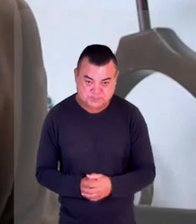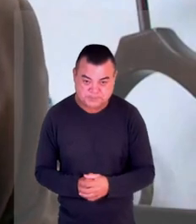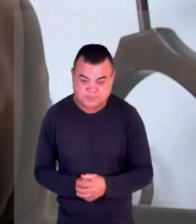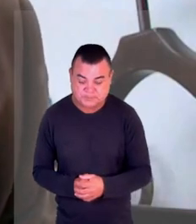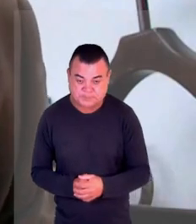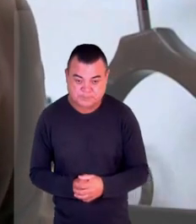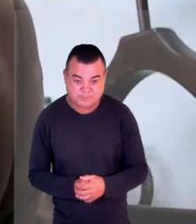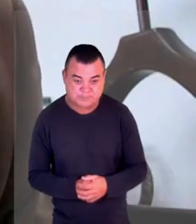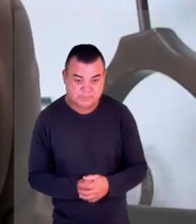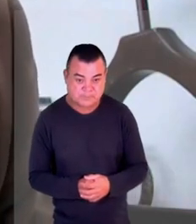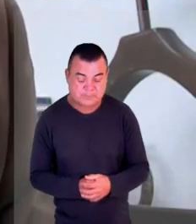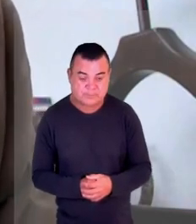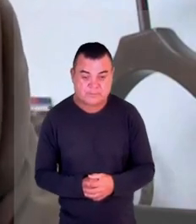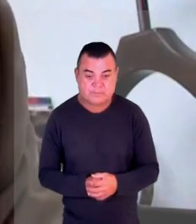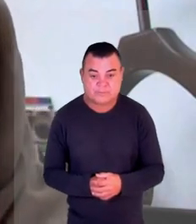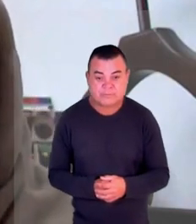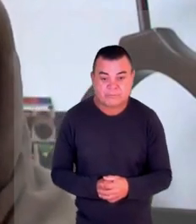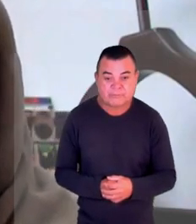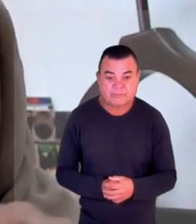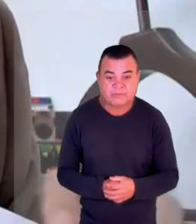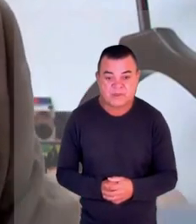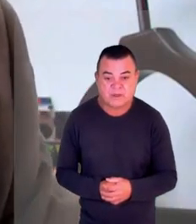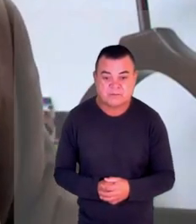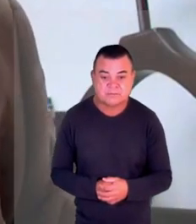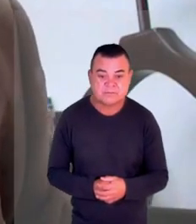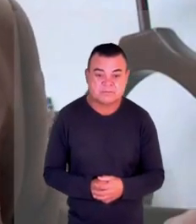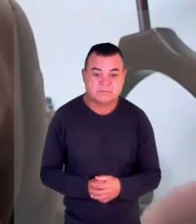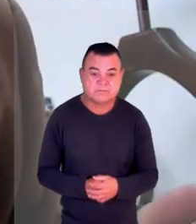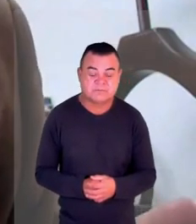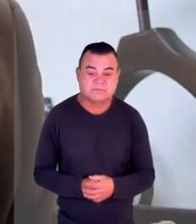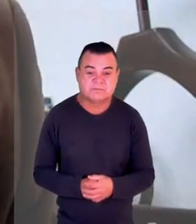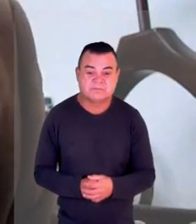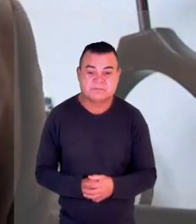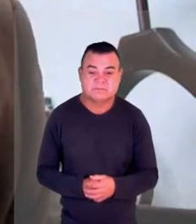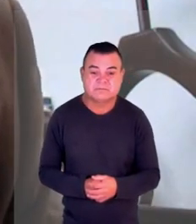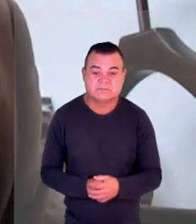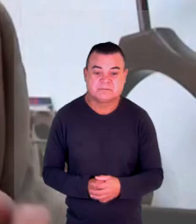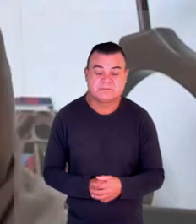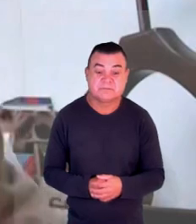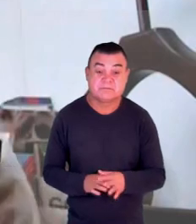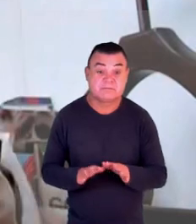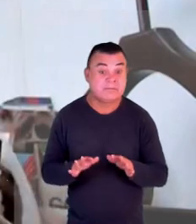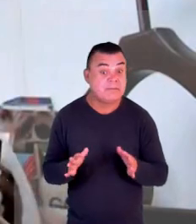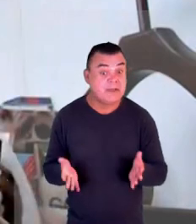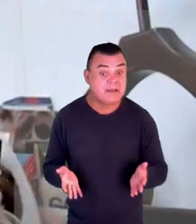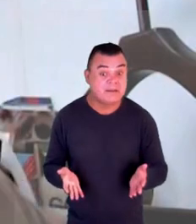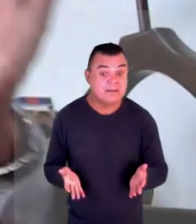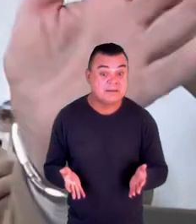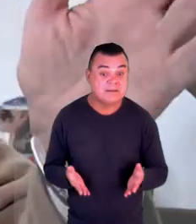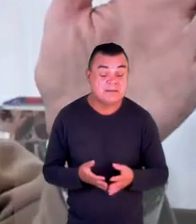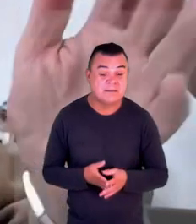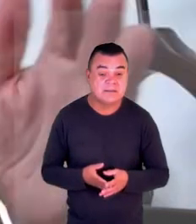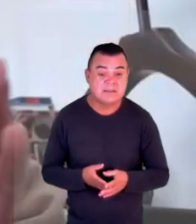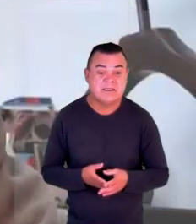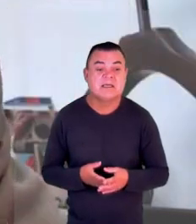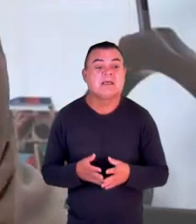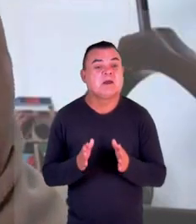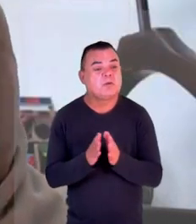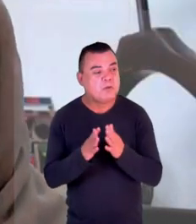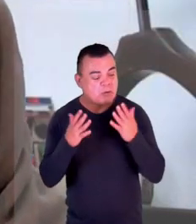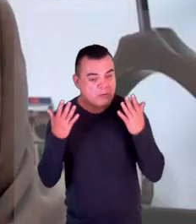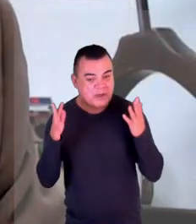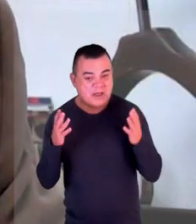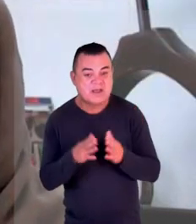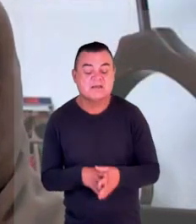eh eu vou ter cular alguma coisa aqui mas eh tá em homenagem a a